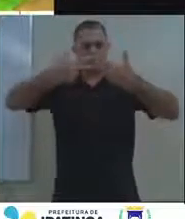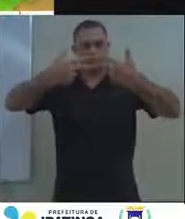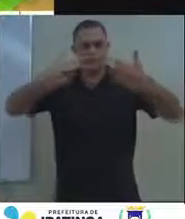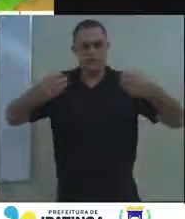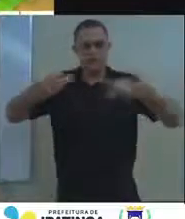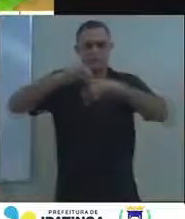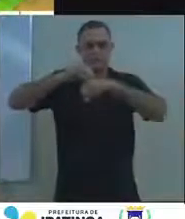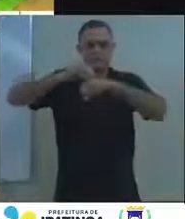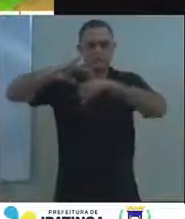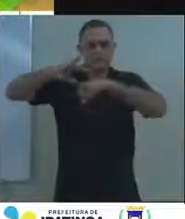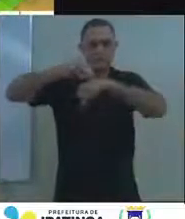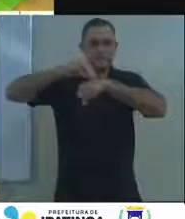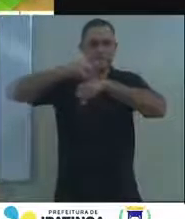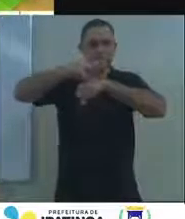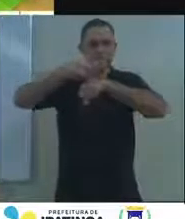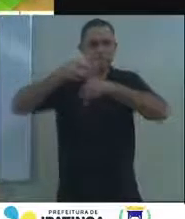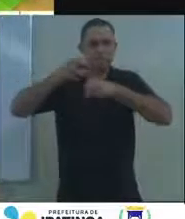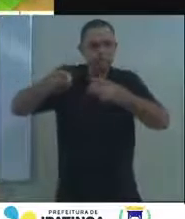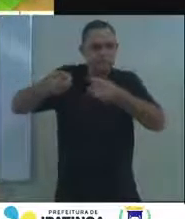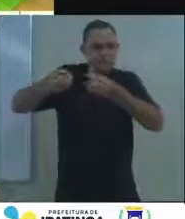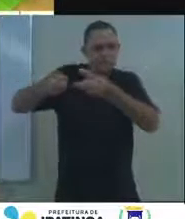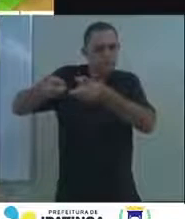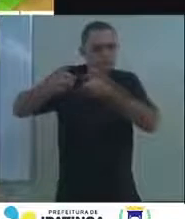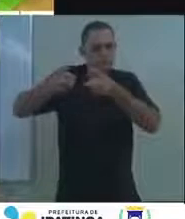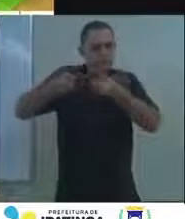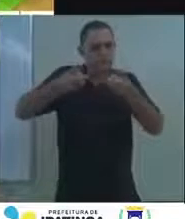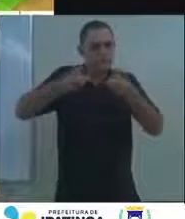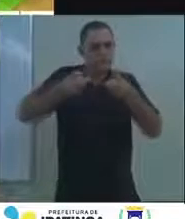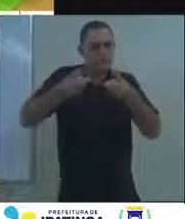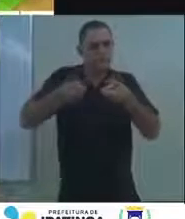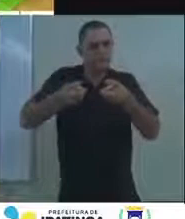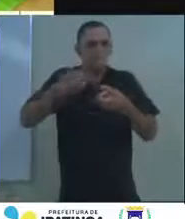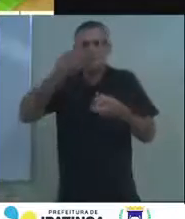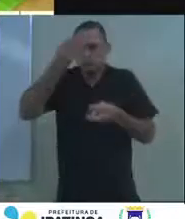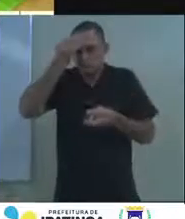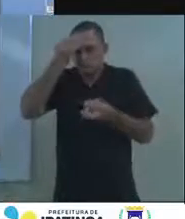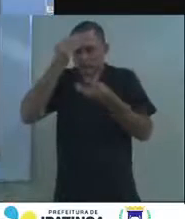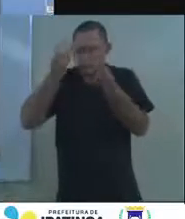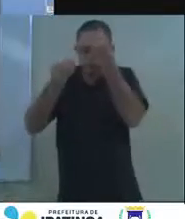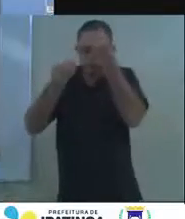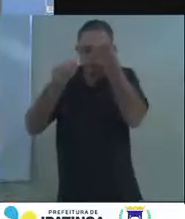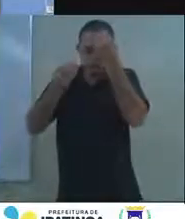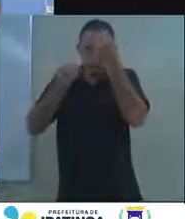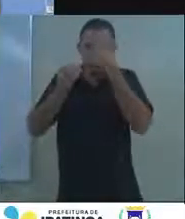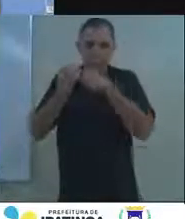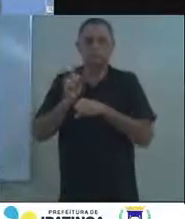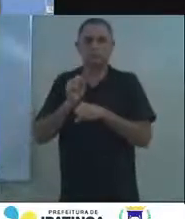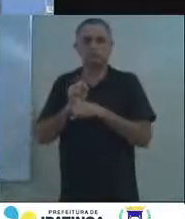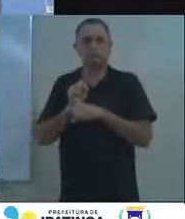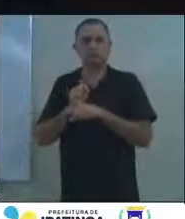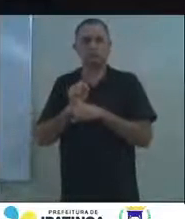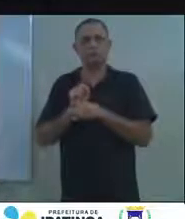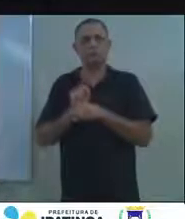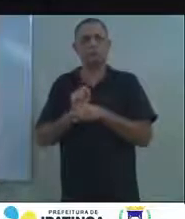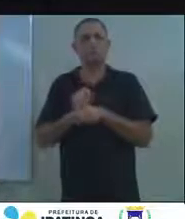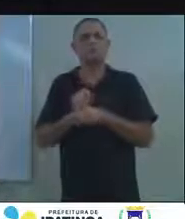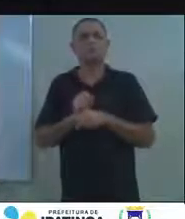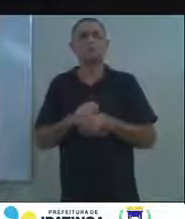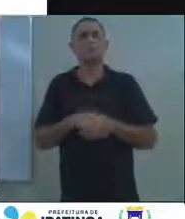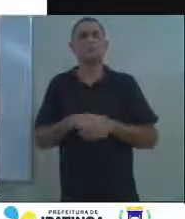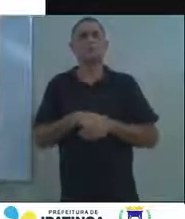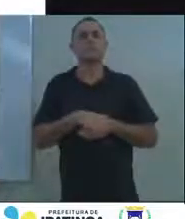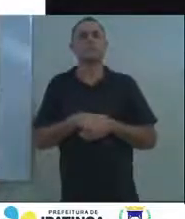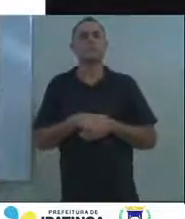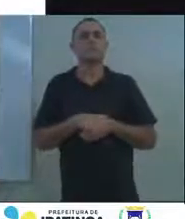ele tá muito legal, tá muito completo e eu quis trazer isso para vocês, tá? Então só um minutinho, deixa eu só tirar aqui.